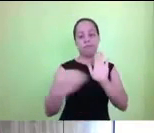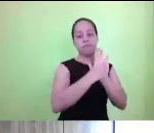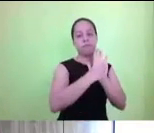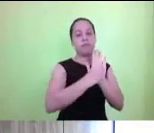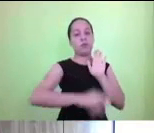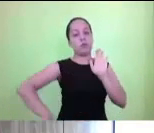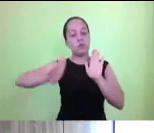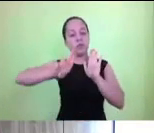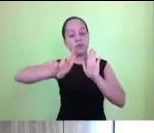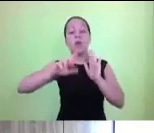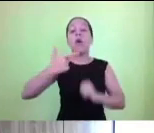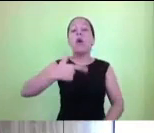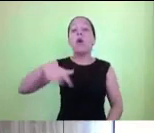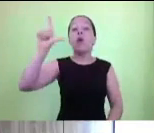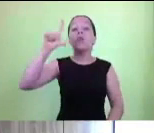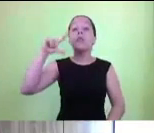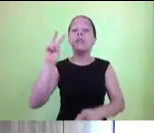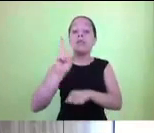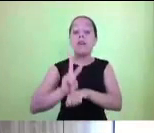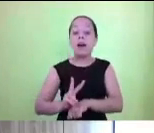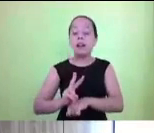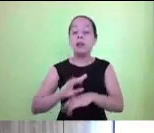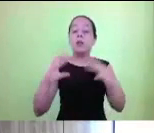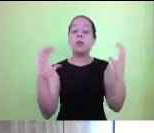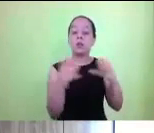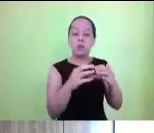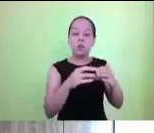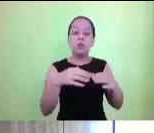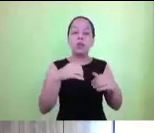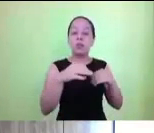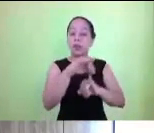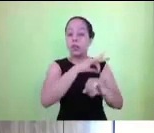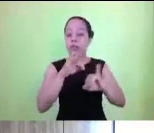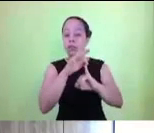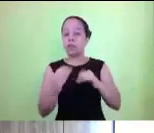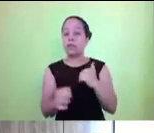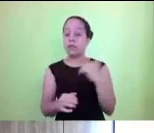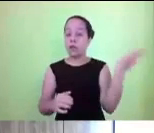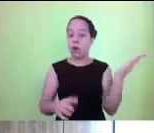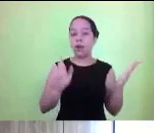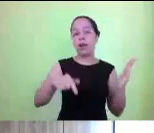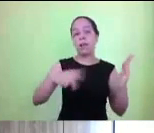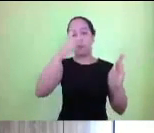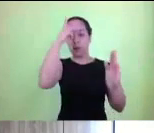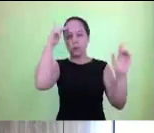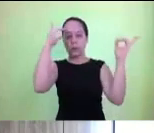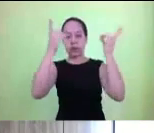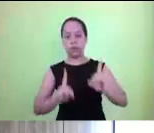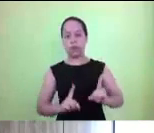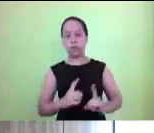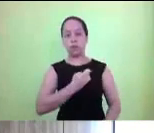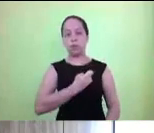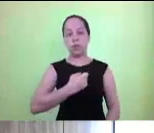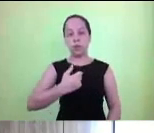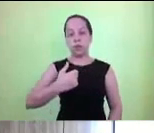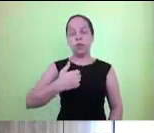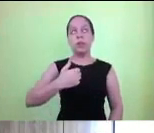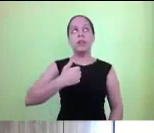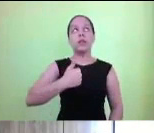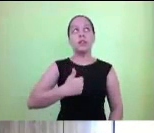Próximo código: público externo, código de vaga 128, vagas destinadas a pessoas